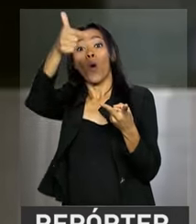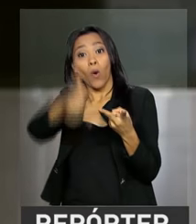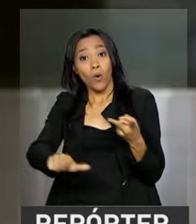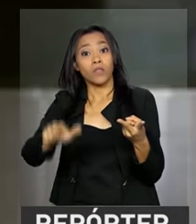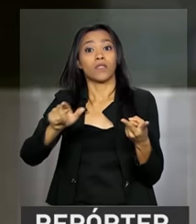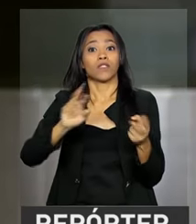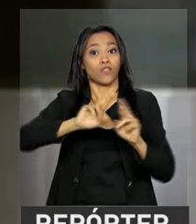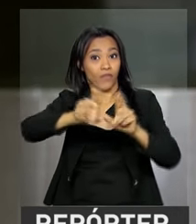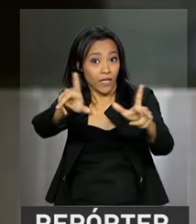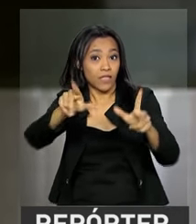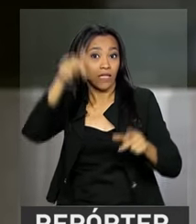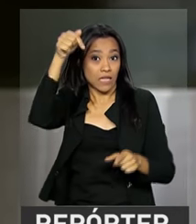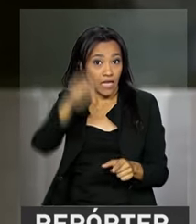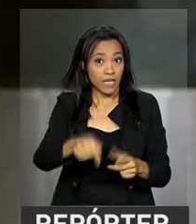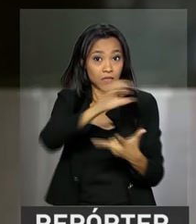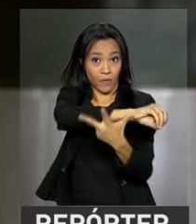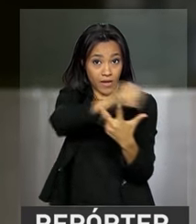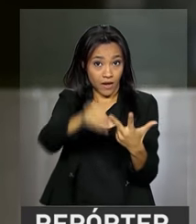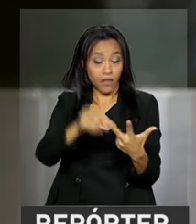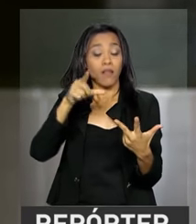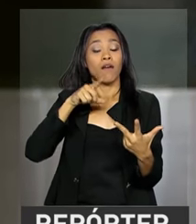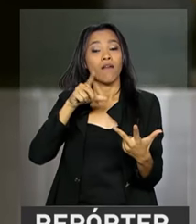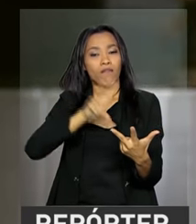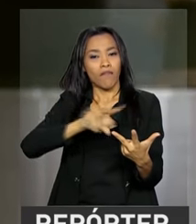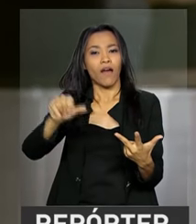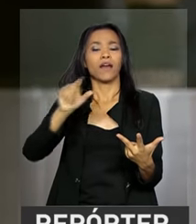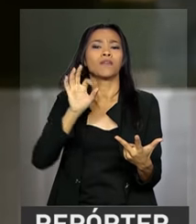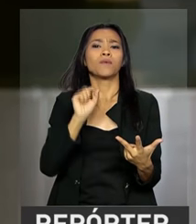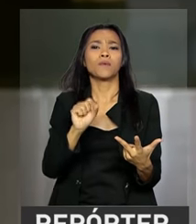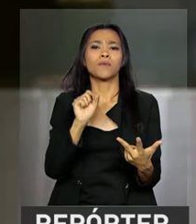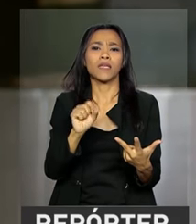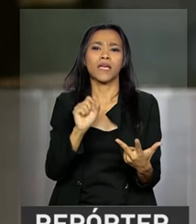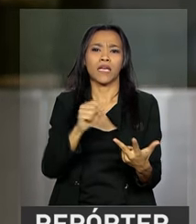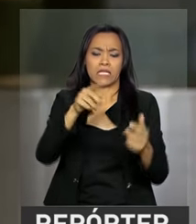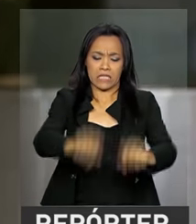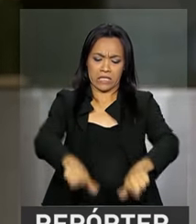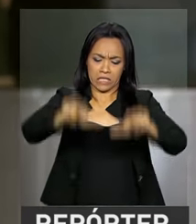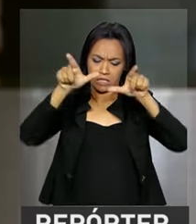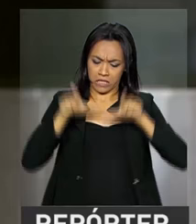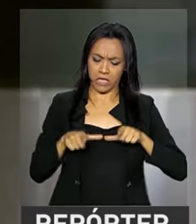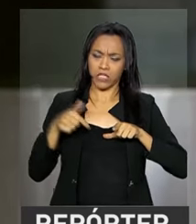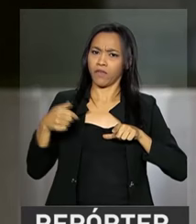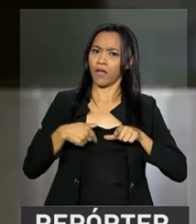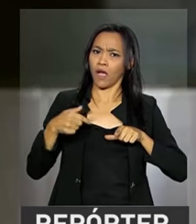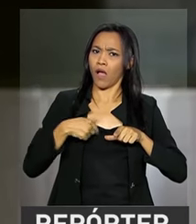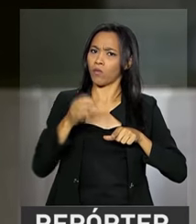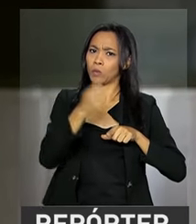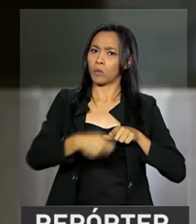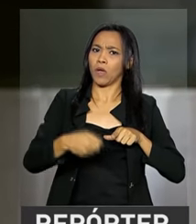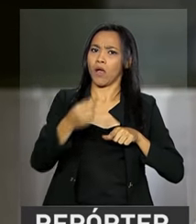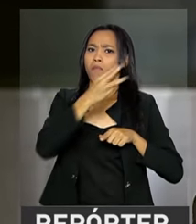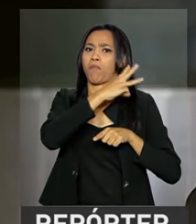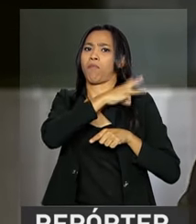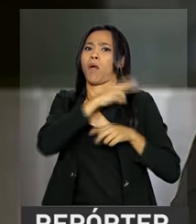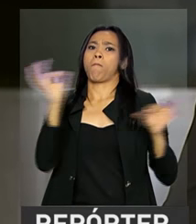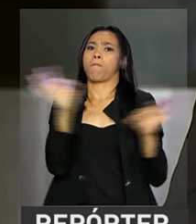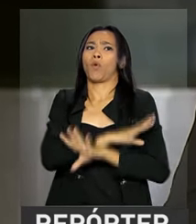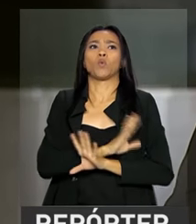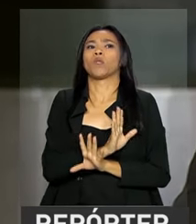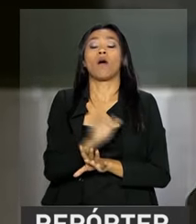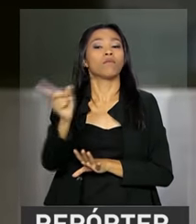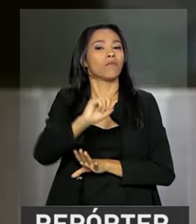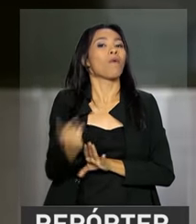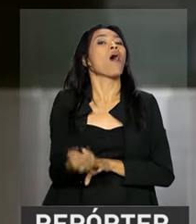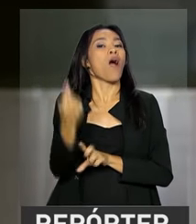que nessa edição, o Enem deixará de valer para certificar a conclusão do ensino médio, como ocorria